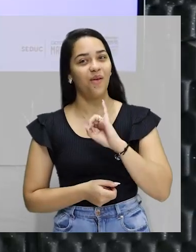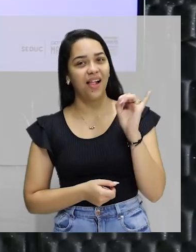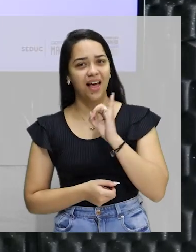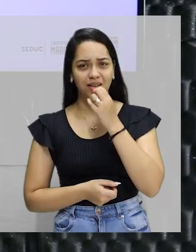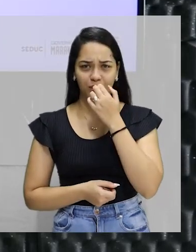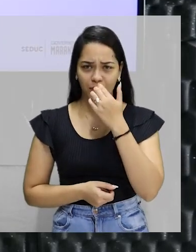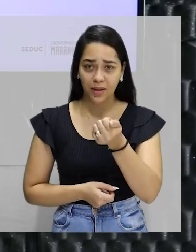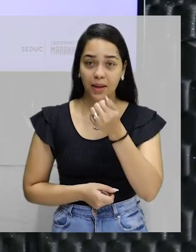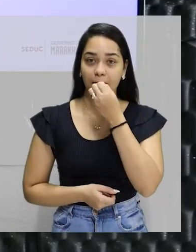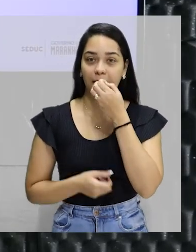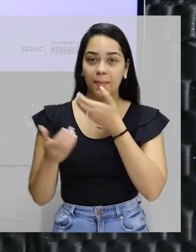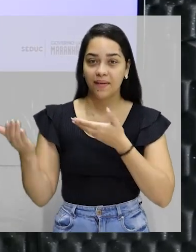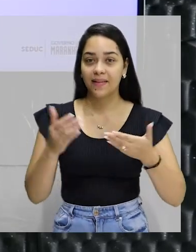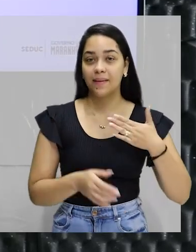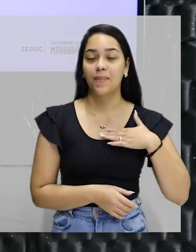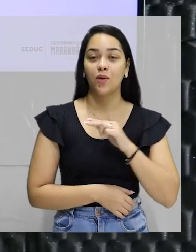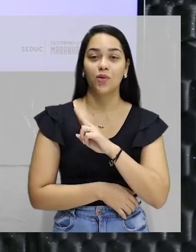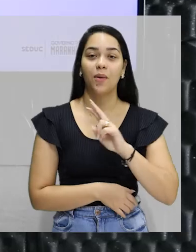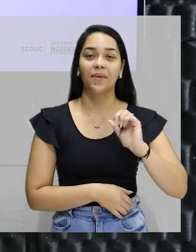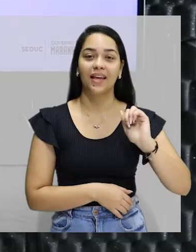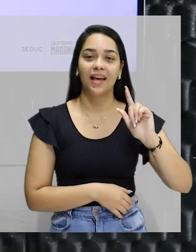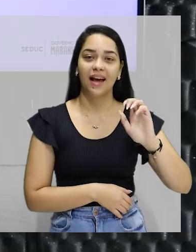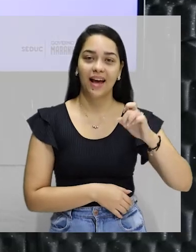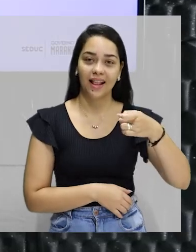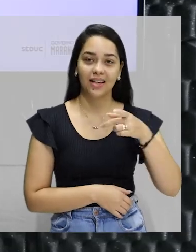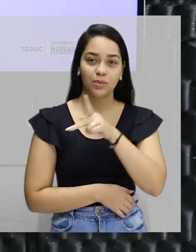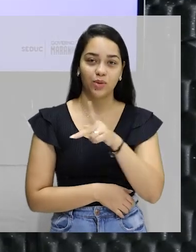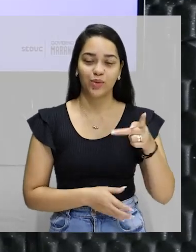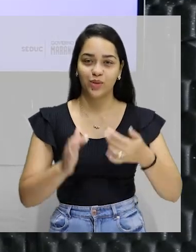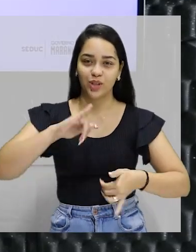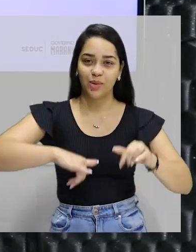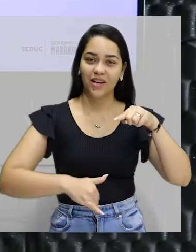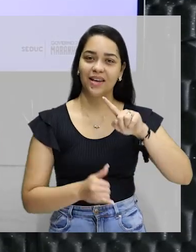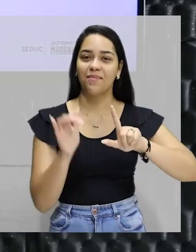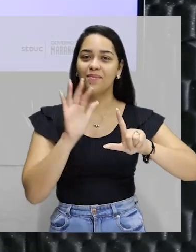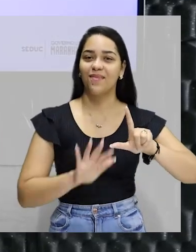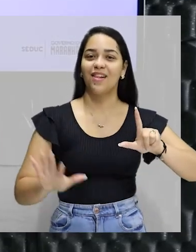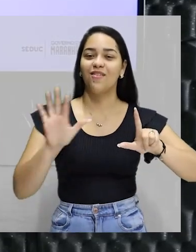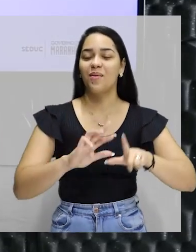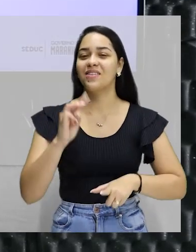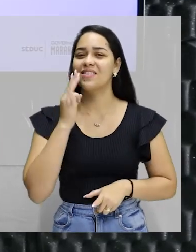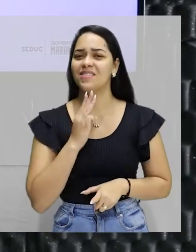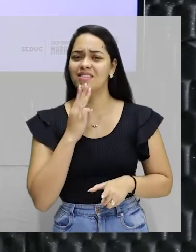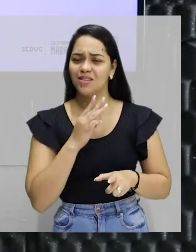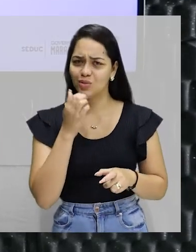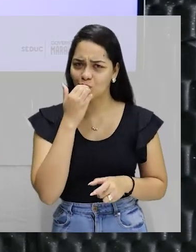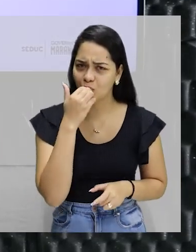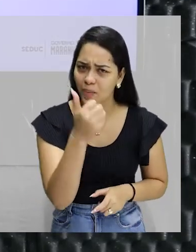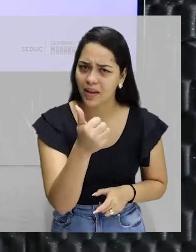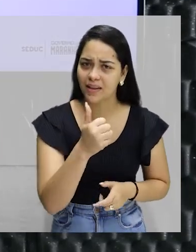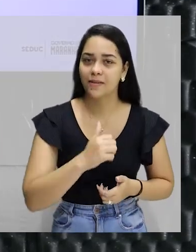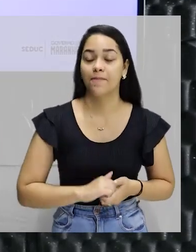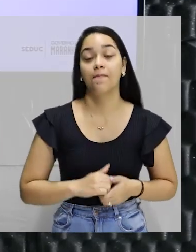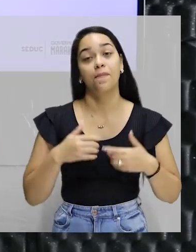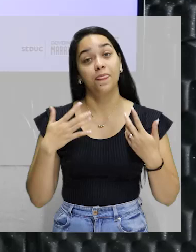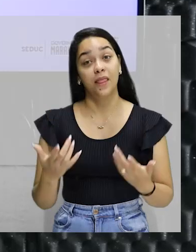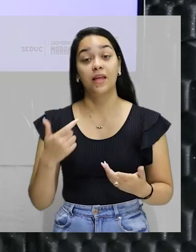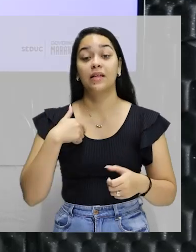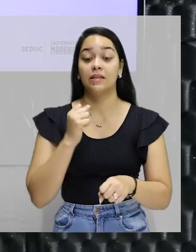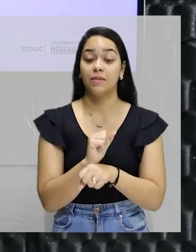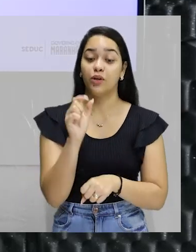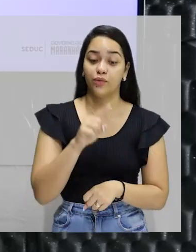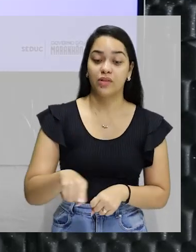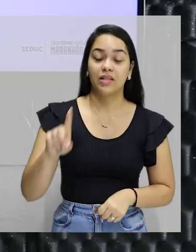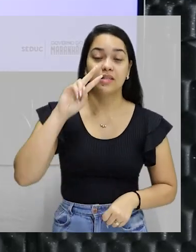turma, sejam todos bem-vindos. Sou o professor Alex Ferreira, professor de Química da plataforma Gonçalves Dias. Bem com vocês, turminha? Bom, espero que